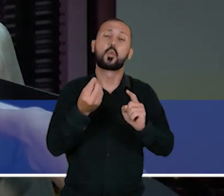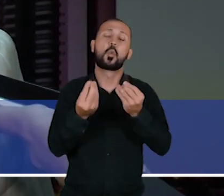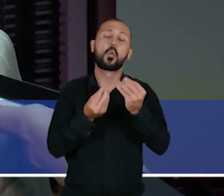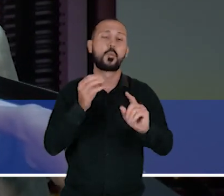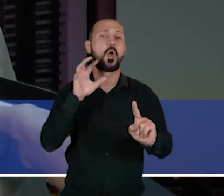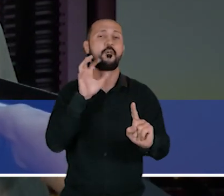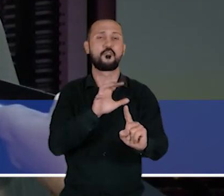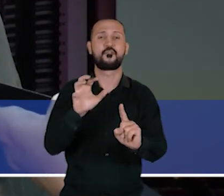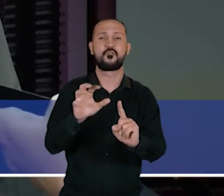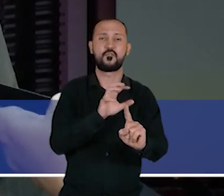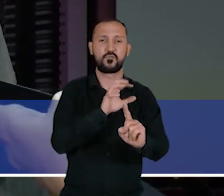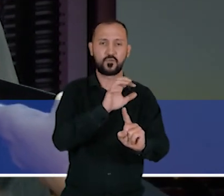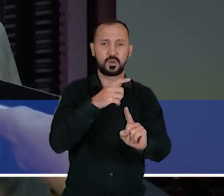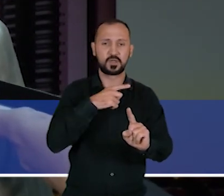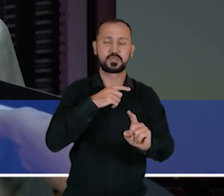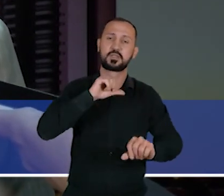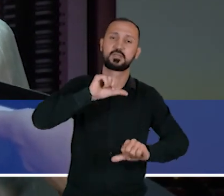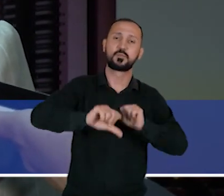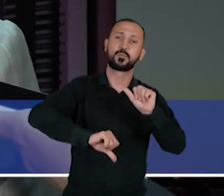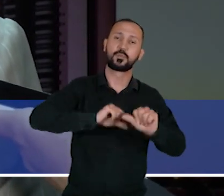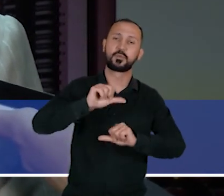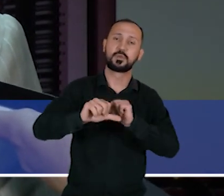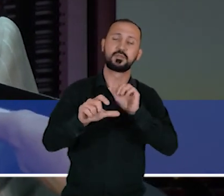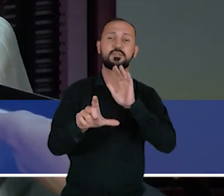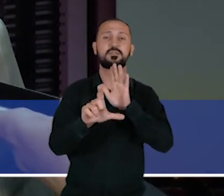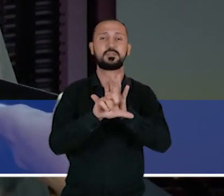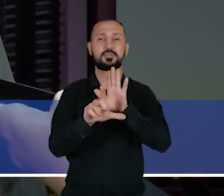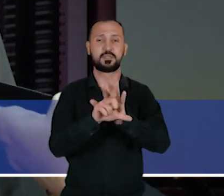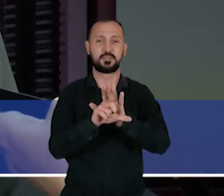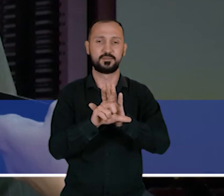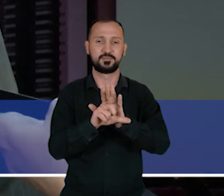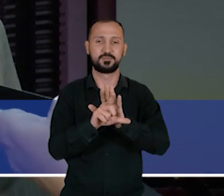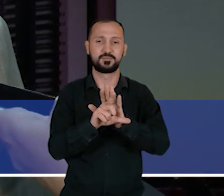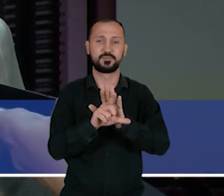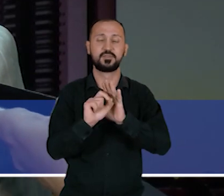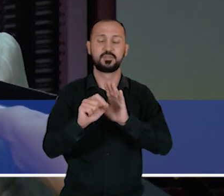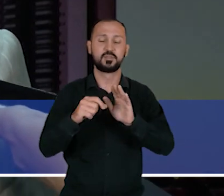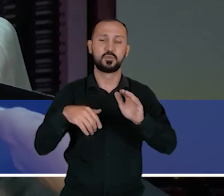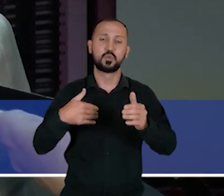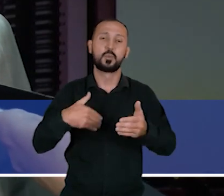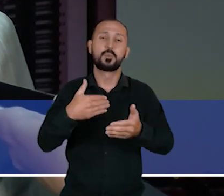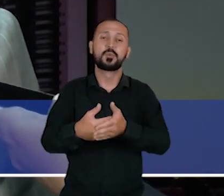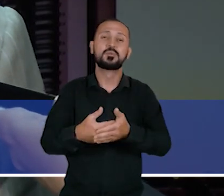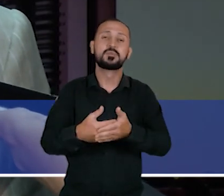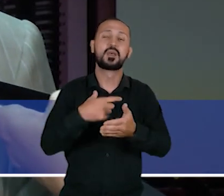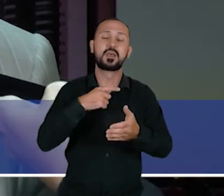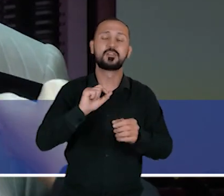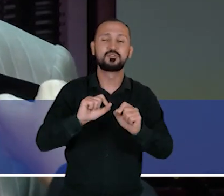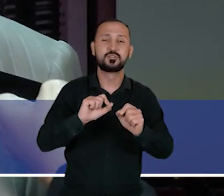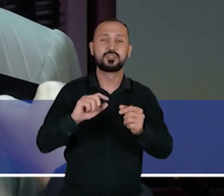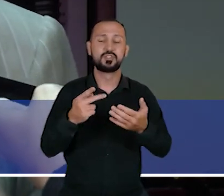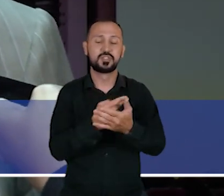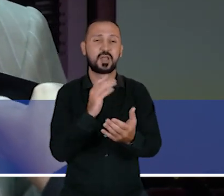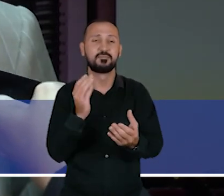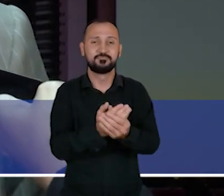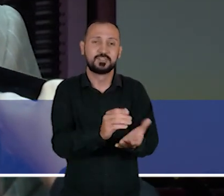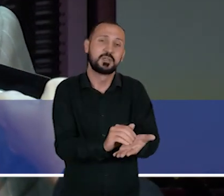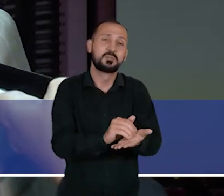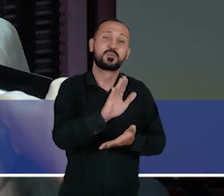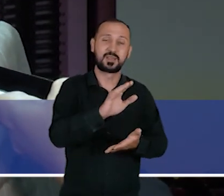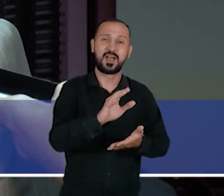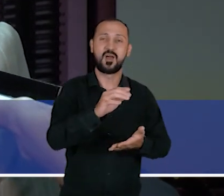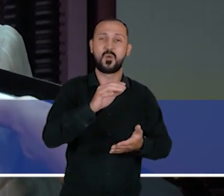da influência dessas alterações da lei de introdução no processo de improbidade, na ação de